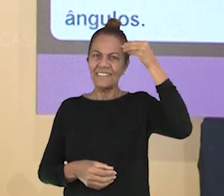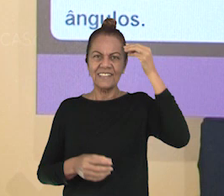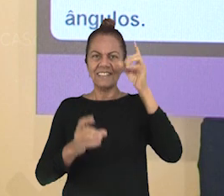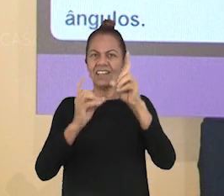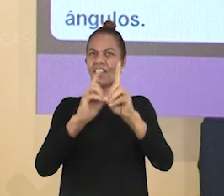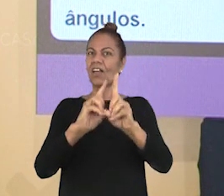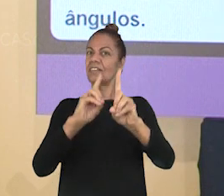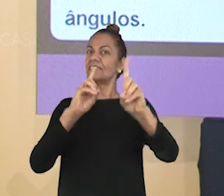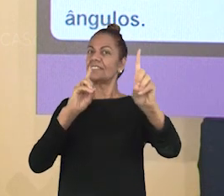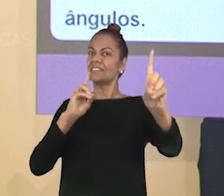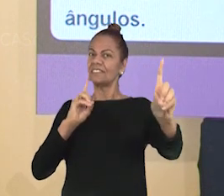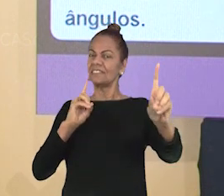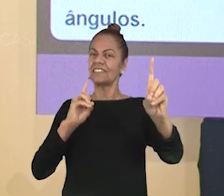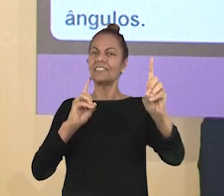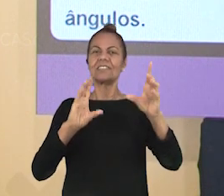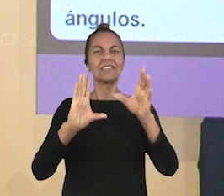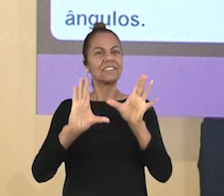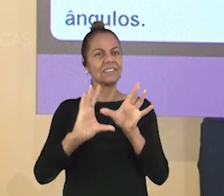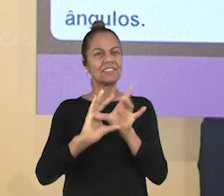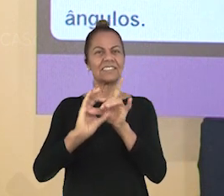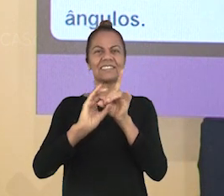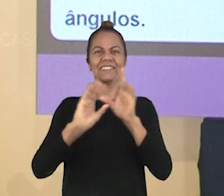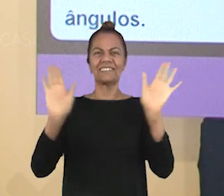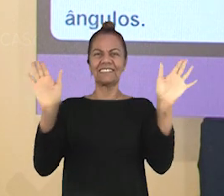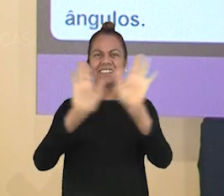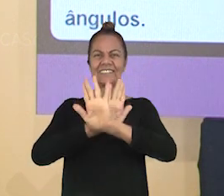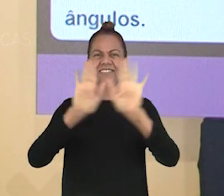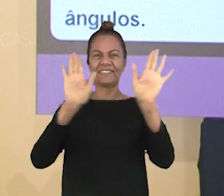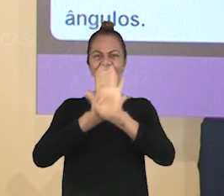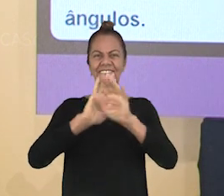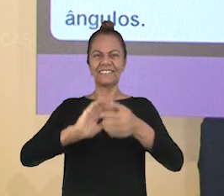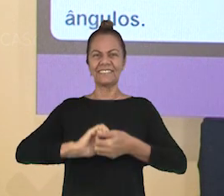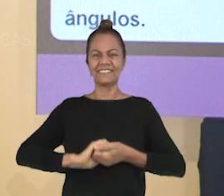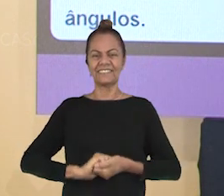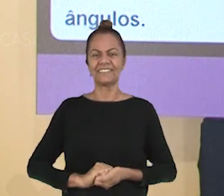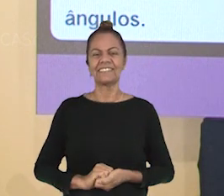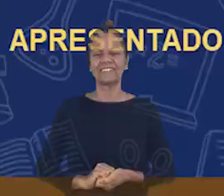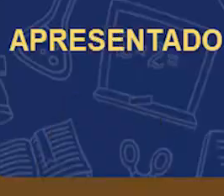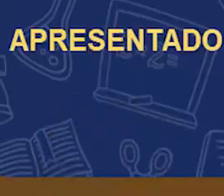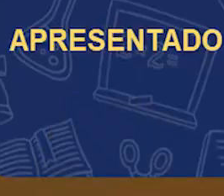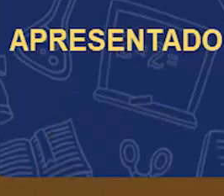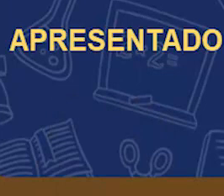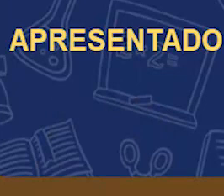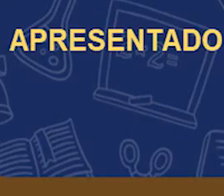E não se esqueçam, mesmo distantes, estamos juntos. Tchau!